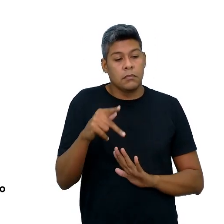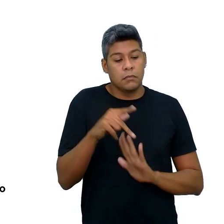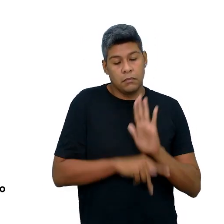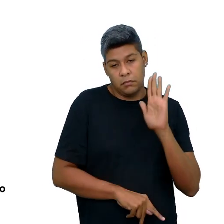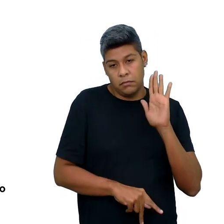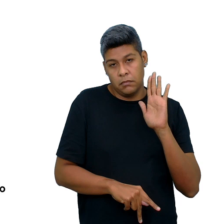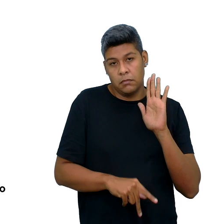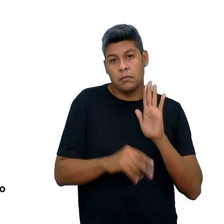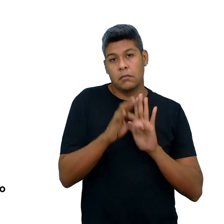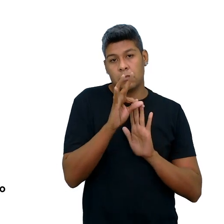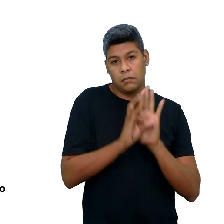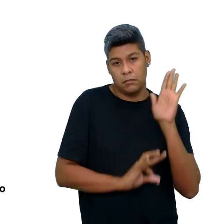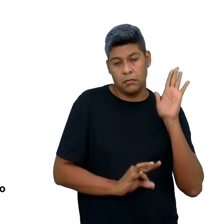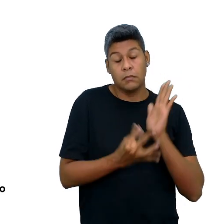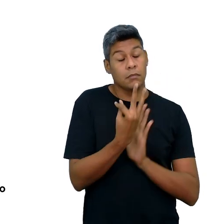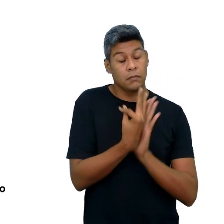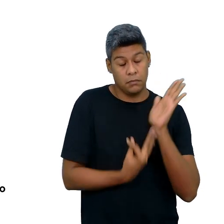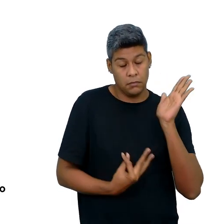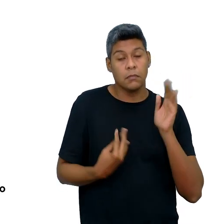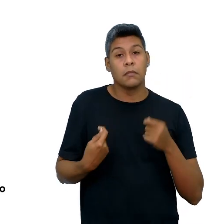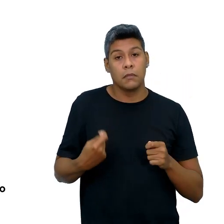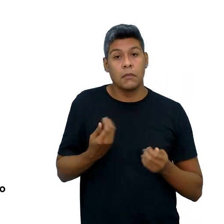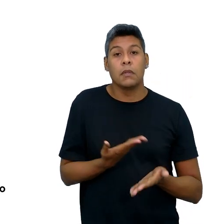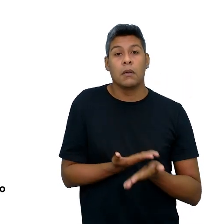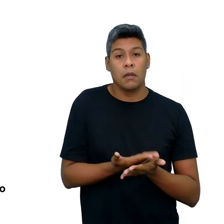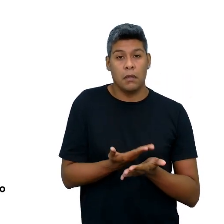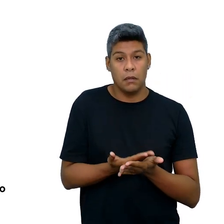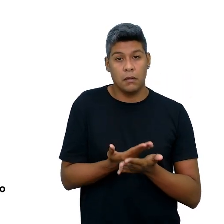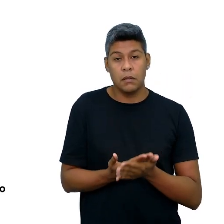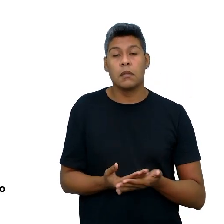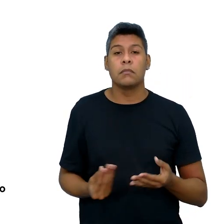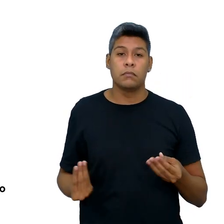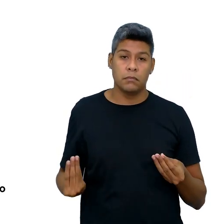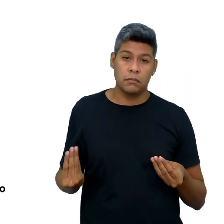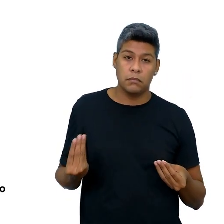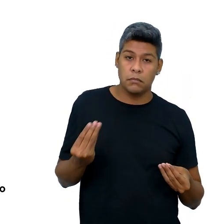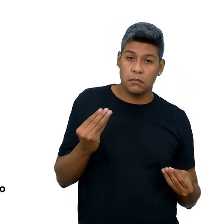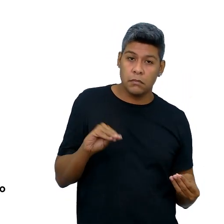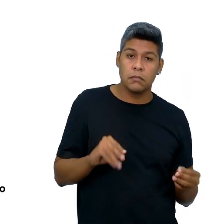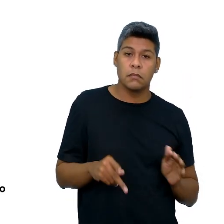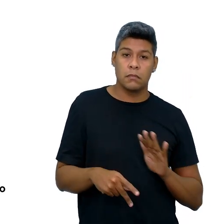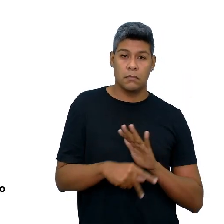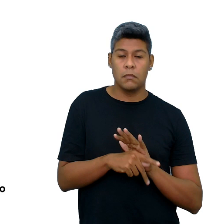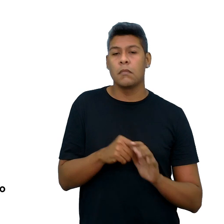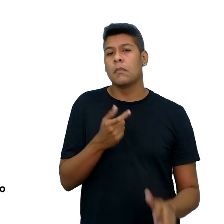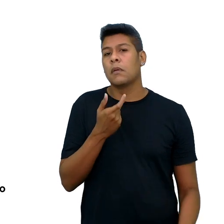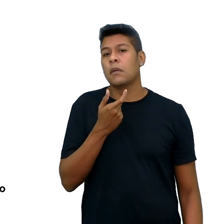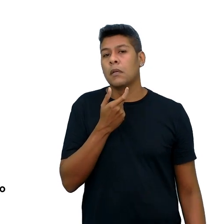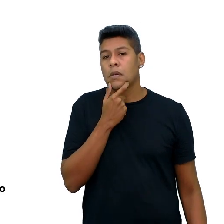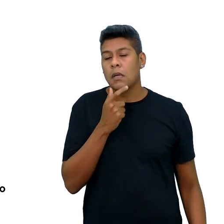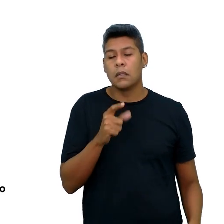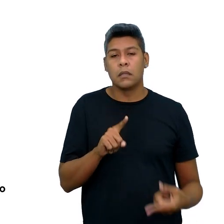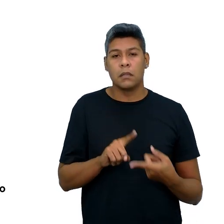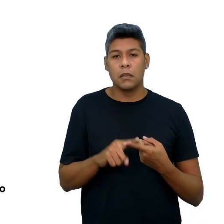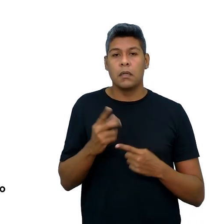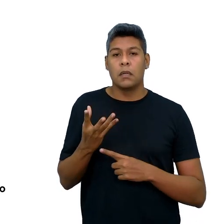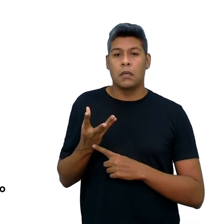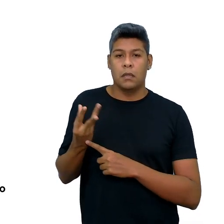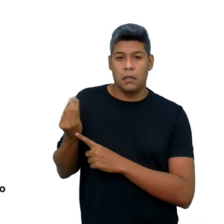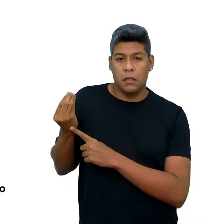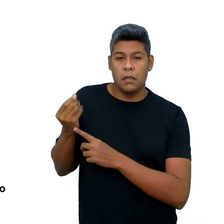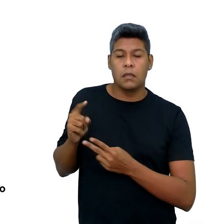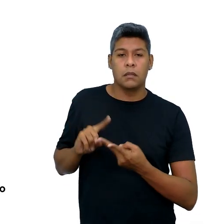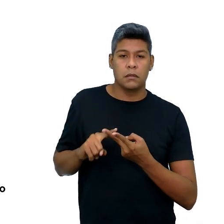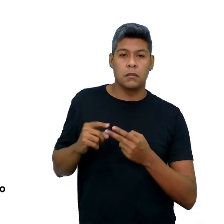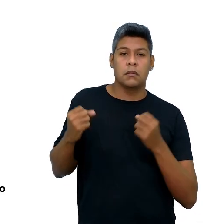textos aqui, que devem ser estudados, né? E a partir daí incluir os componentes aí de língua inglesa, de arte, de educação